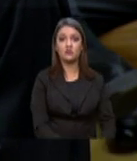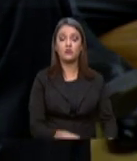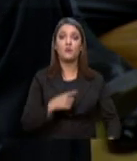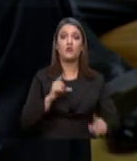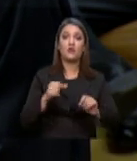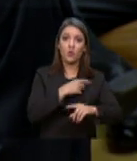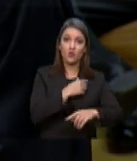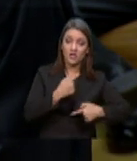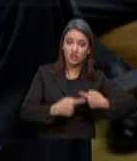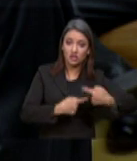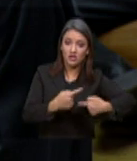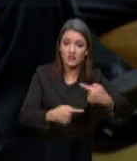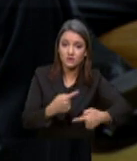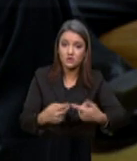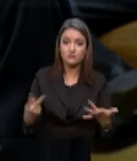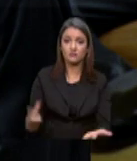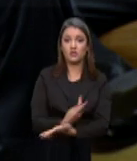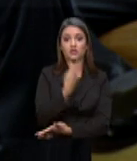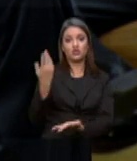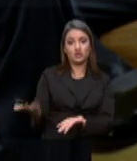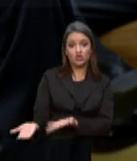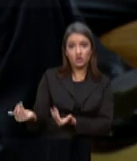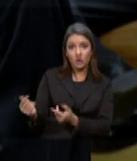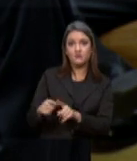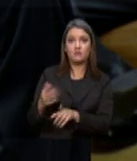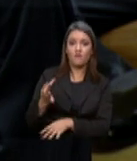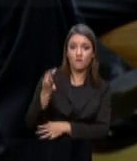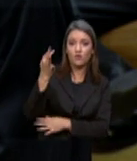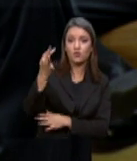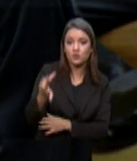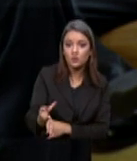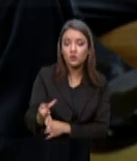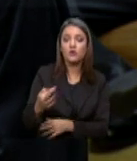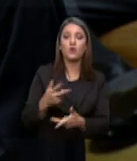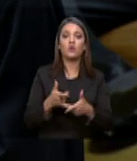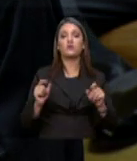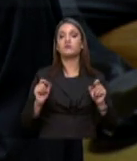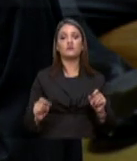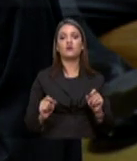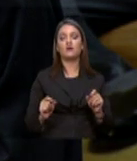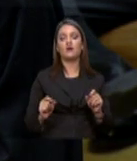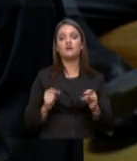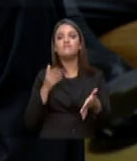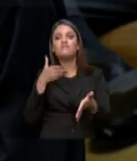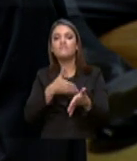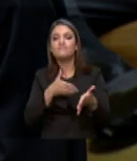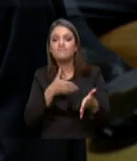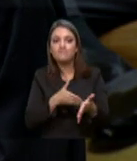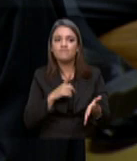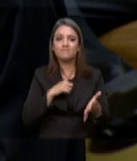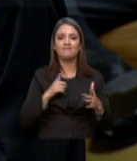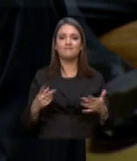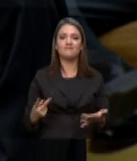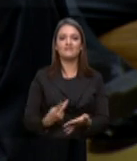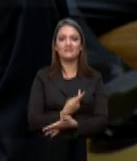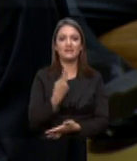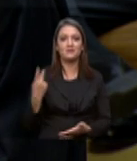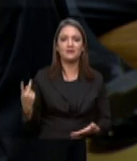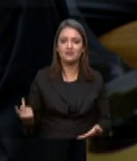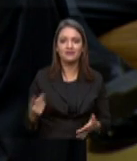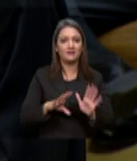gerações presentes e gerações mais jovens e futuras, o ônus derivado das restrições e